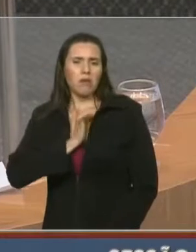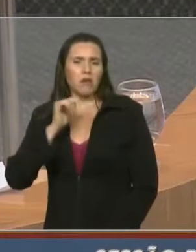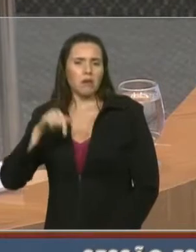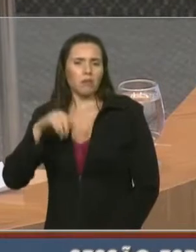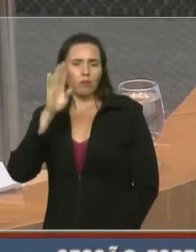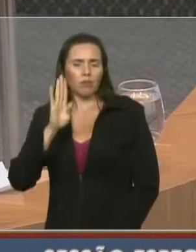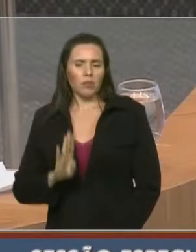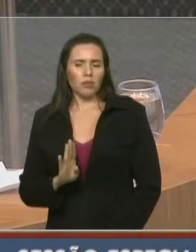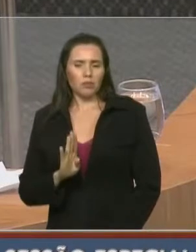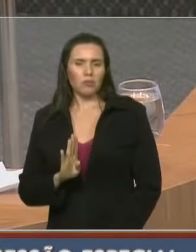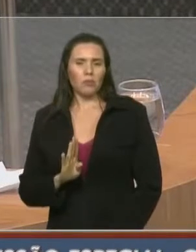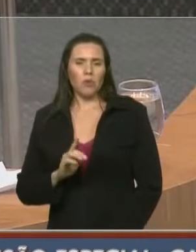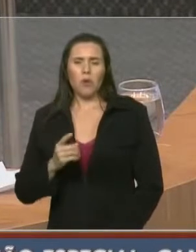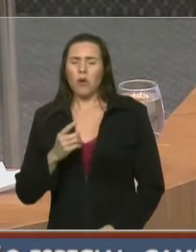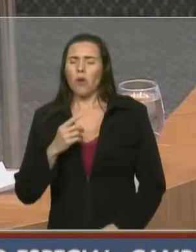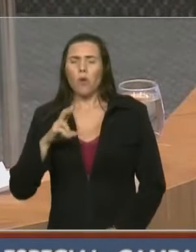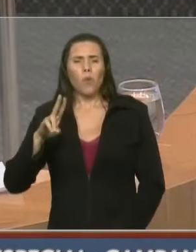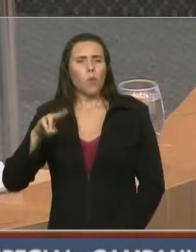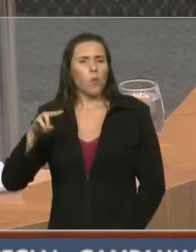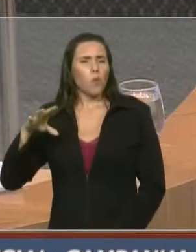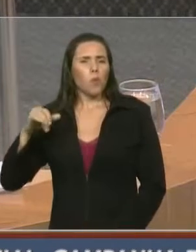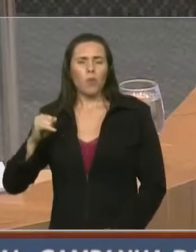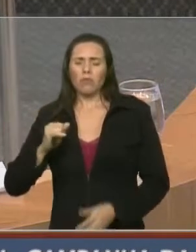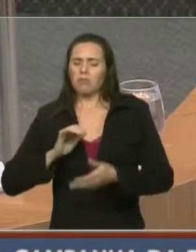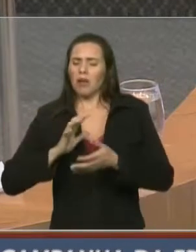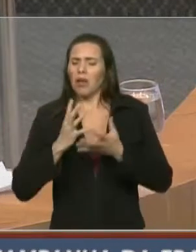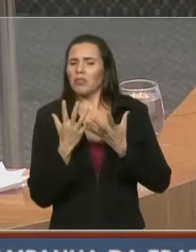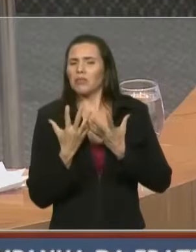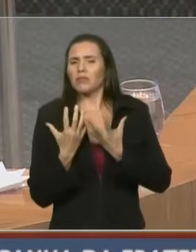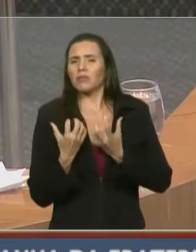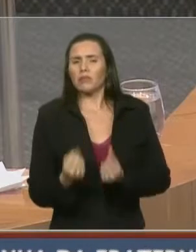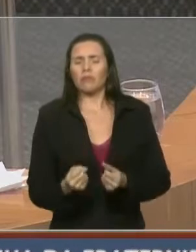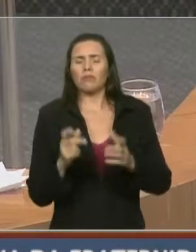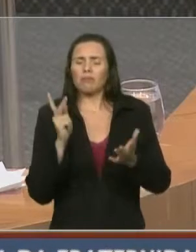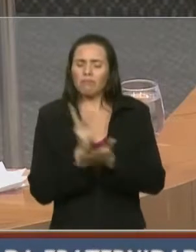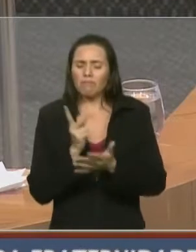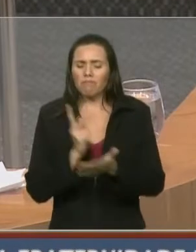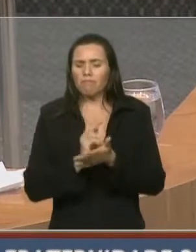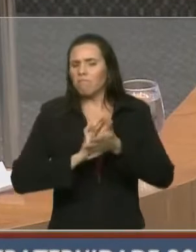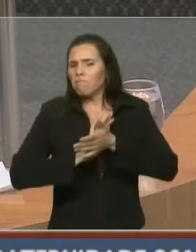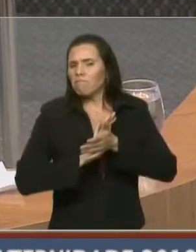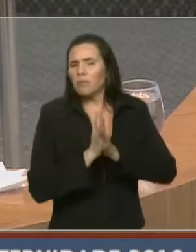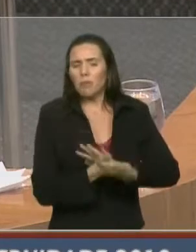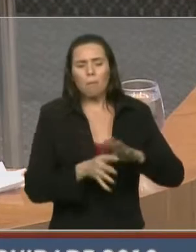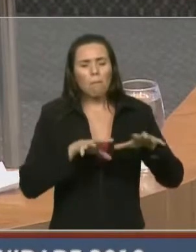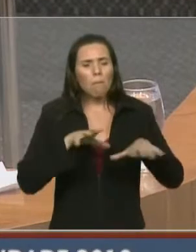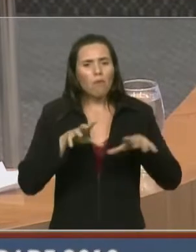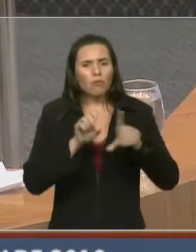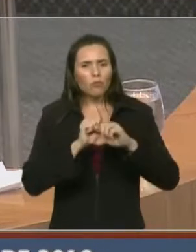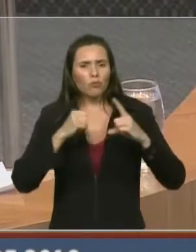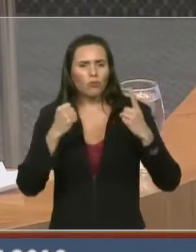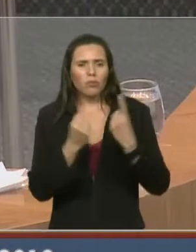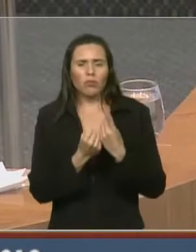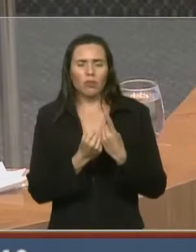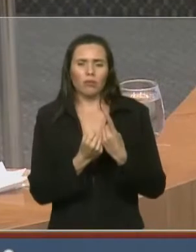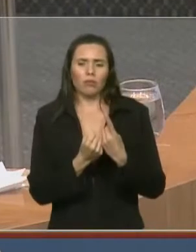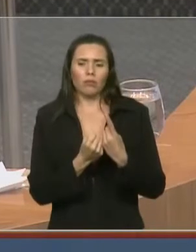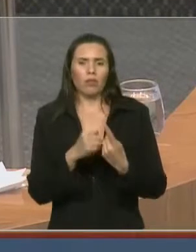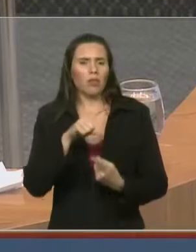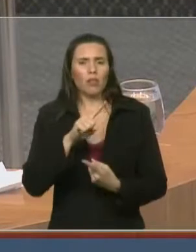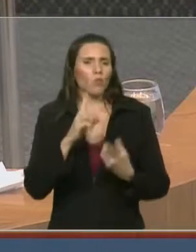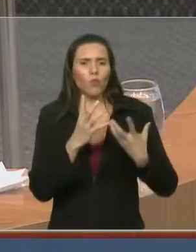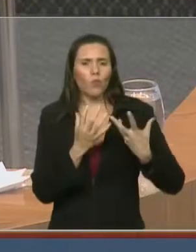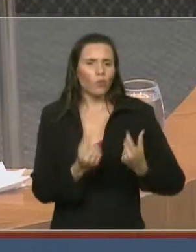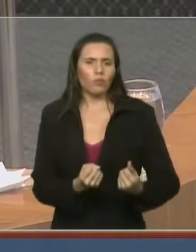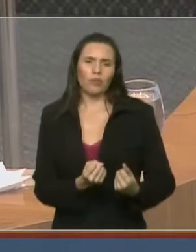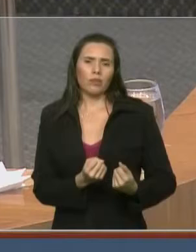absolutamente intolerante com organizações e mobilizações populares que não aceitam o isolamento ou a